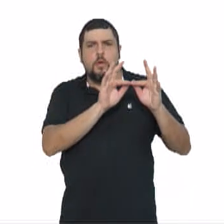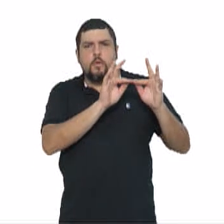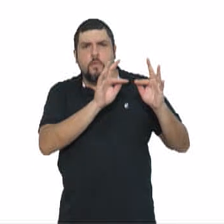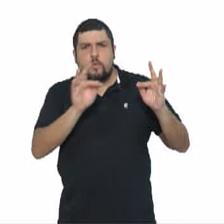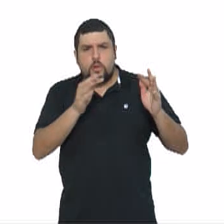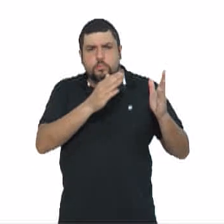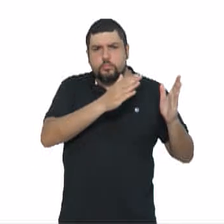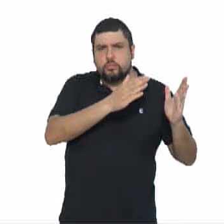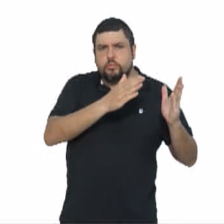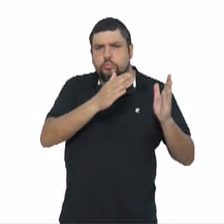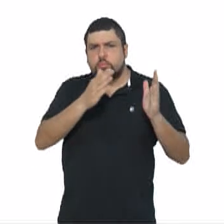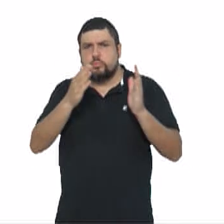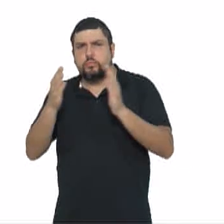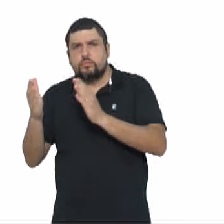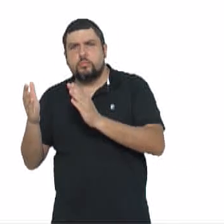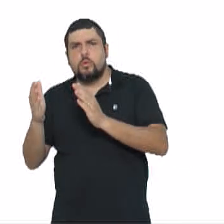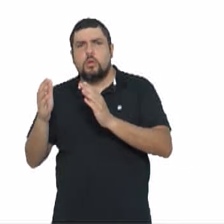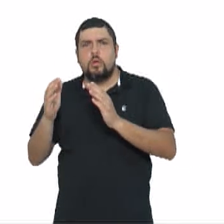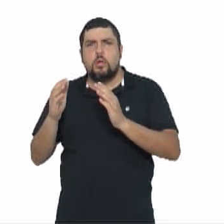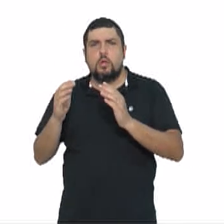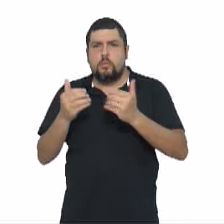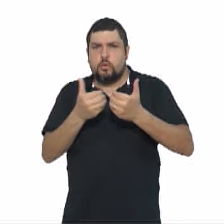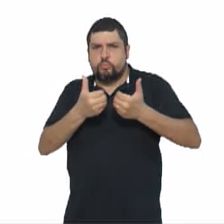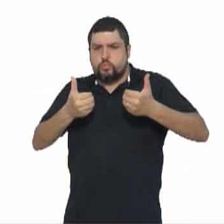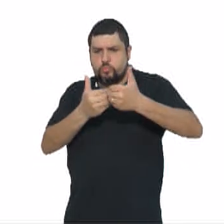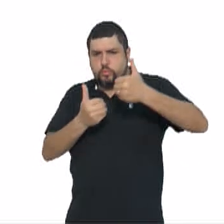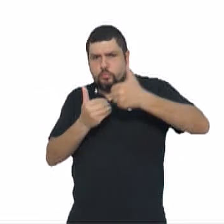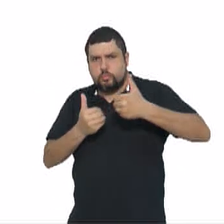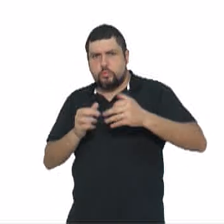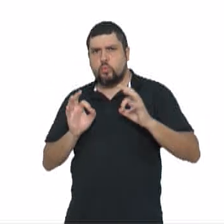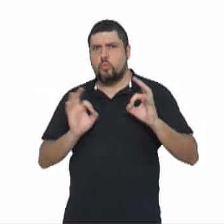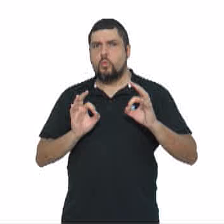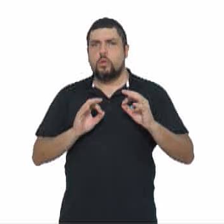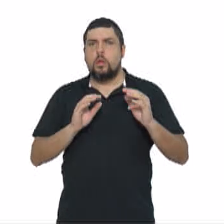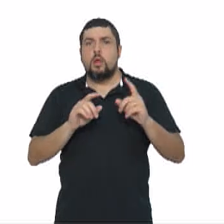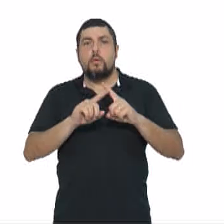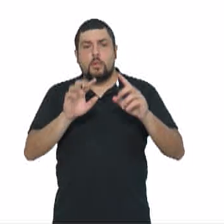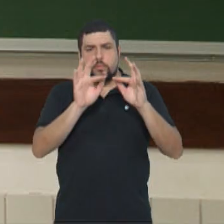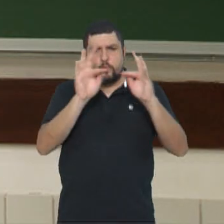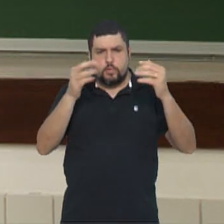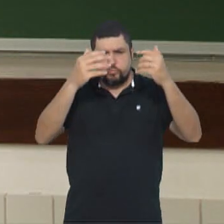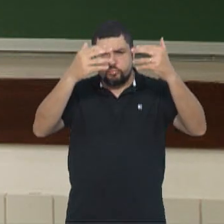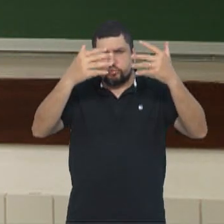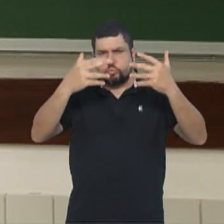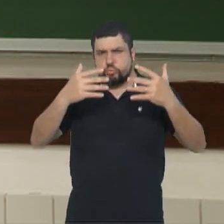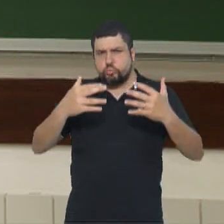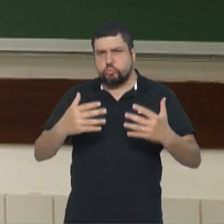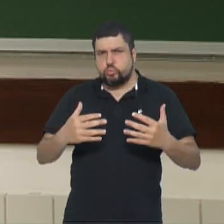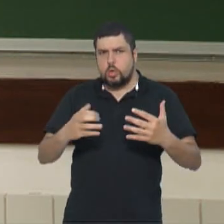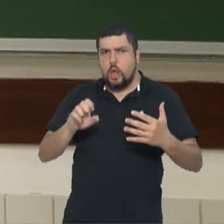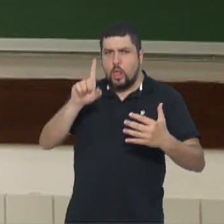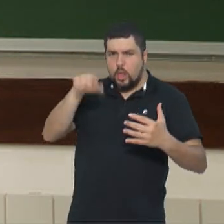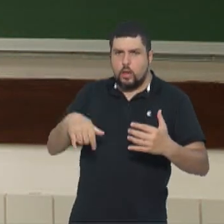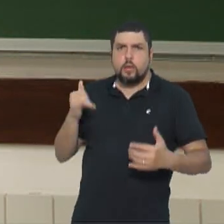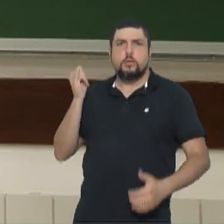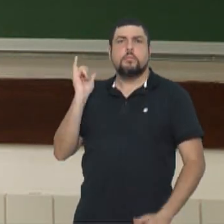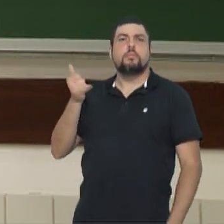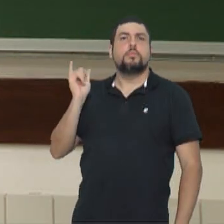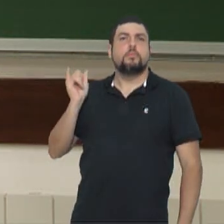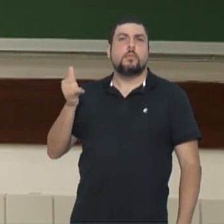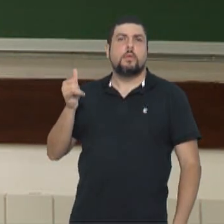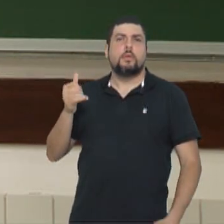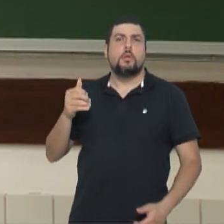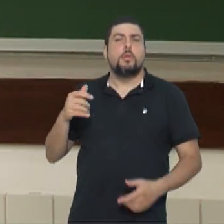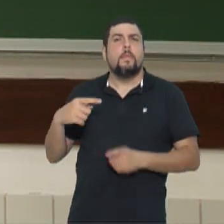sequências textuais, descritivas e narrativas. Por quê? Porque eu estou contando algo do filme, algo